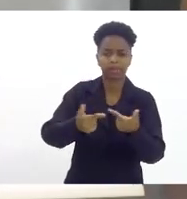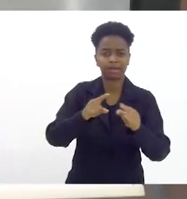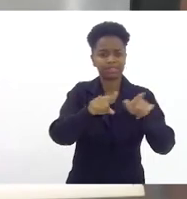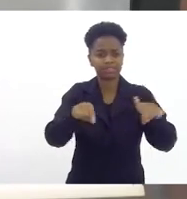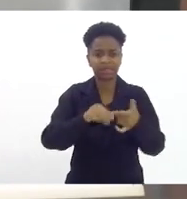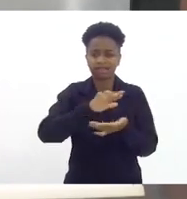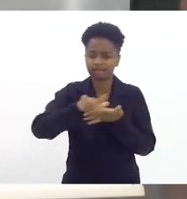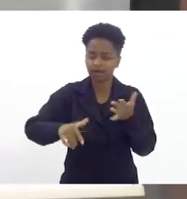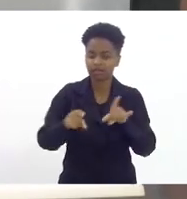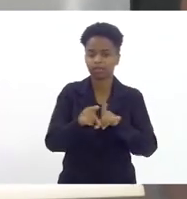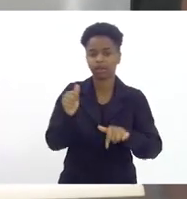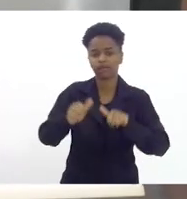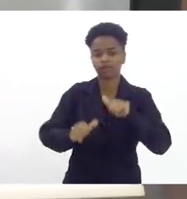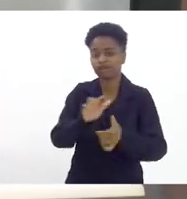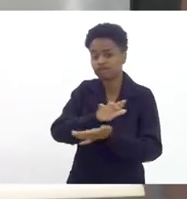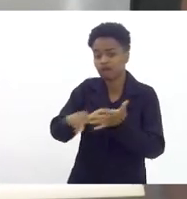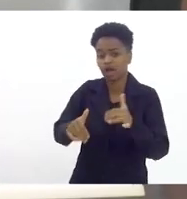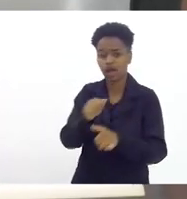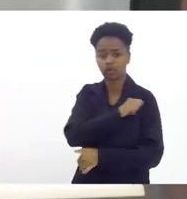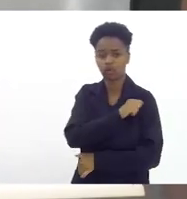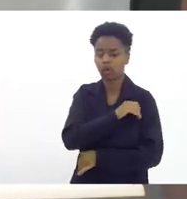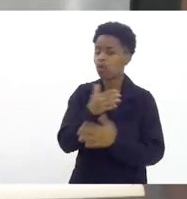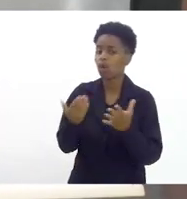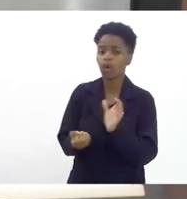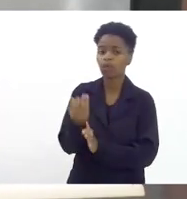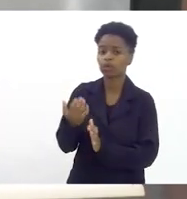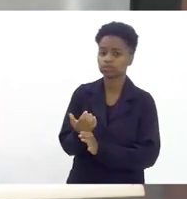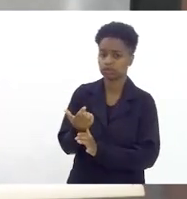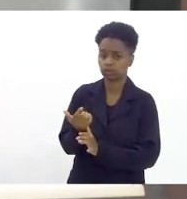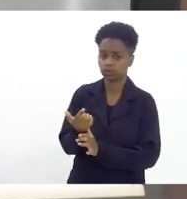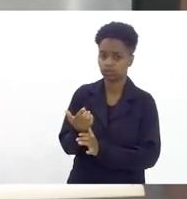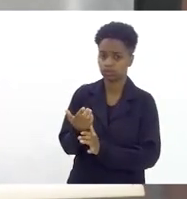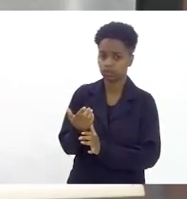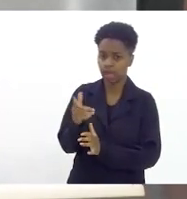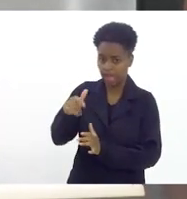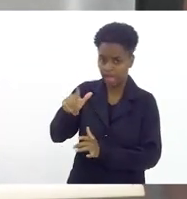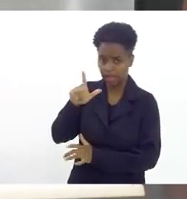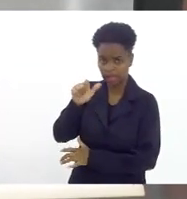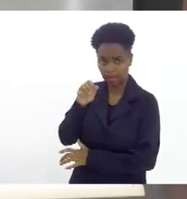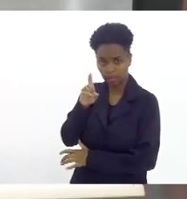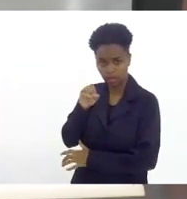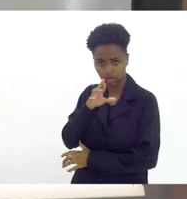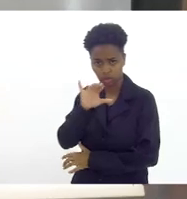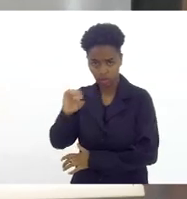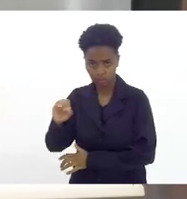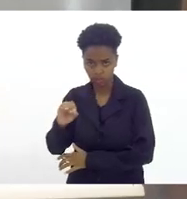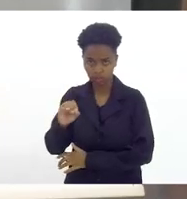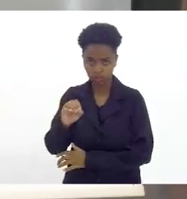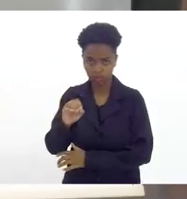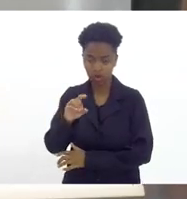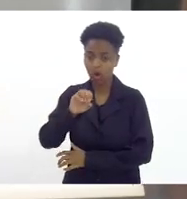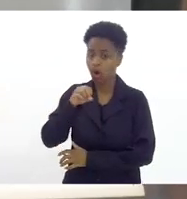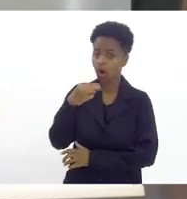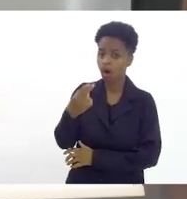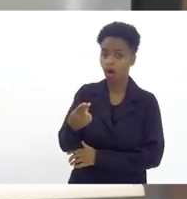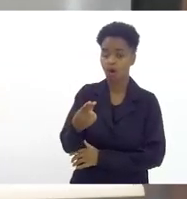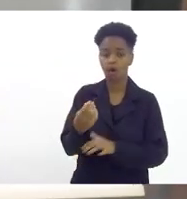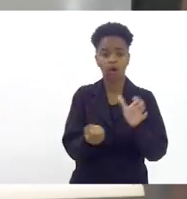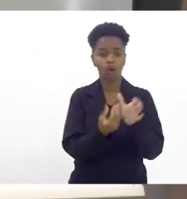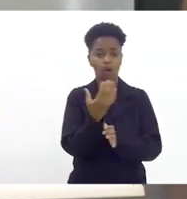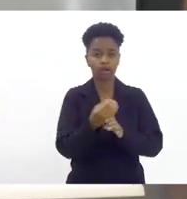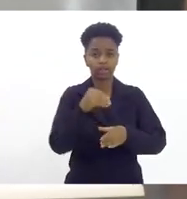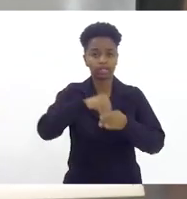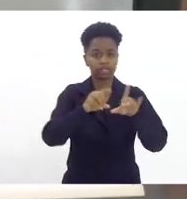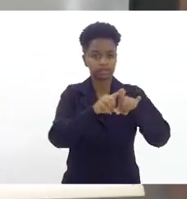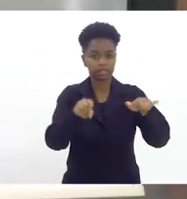individual de muitos alunos que produção a produção dos laboratórios desses alunos a produção feita na no